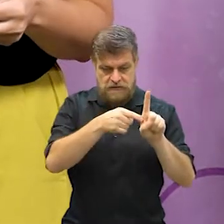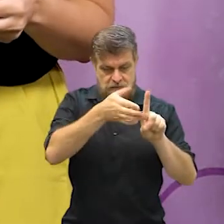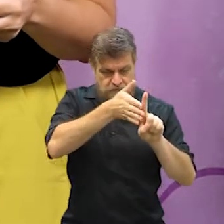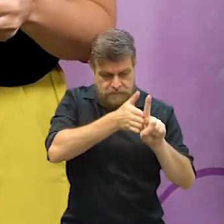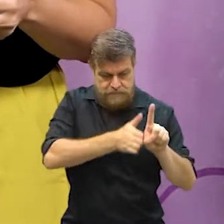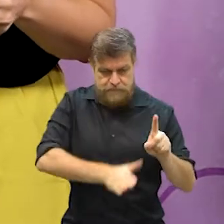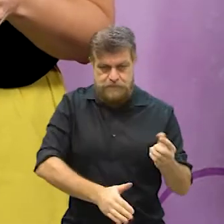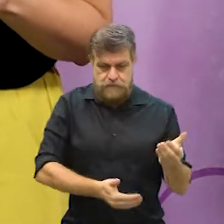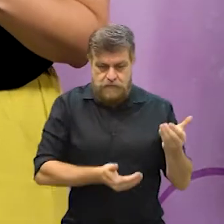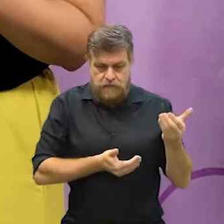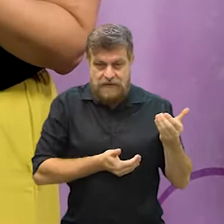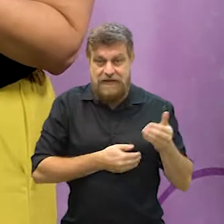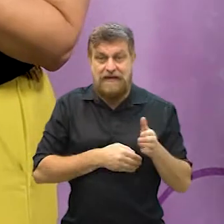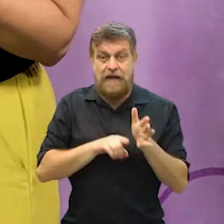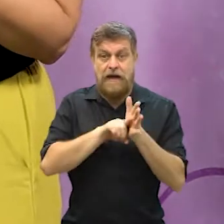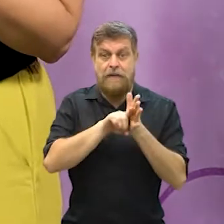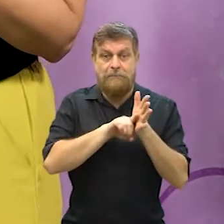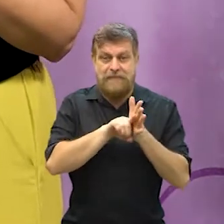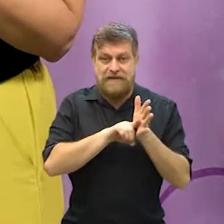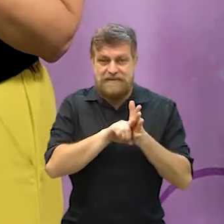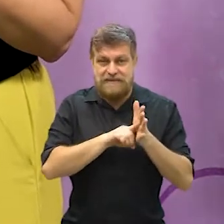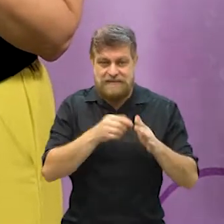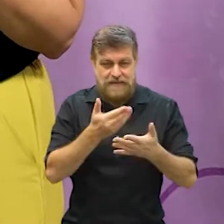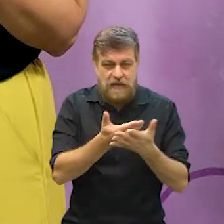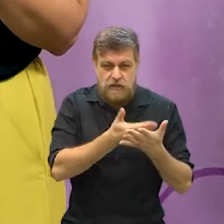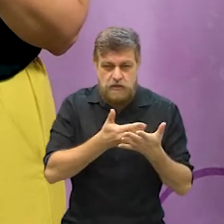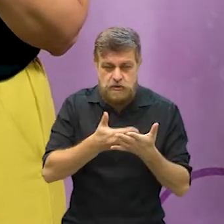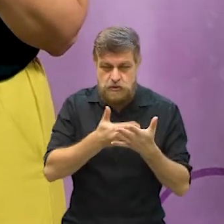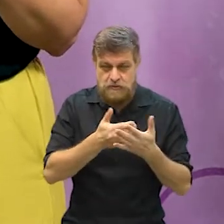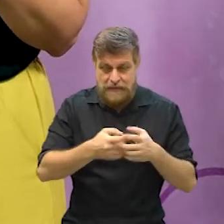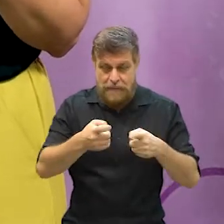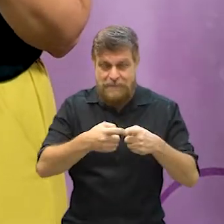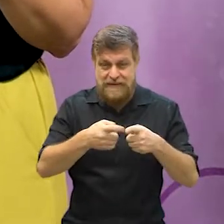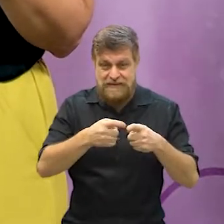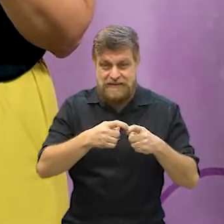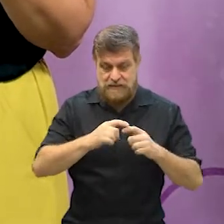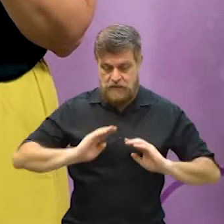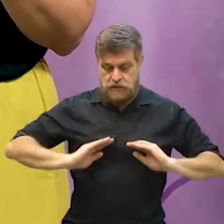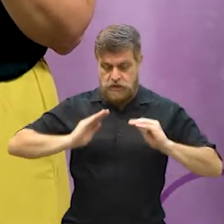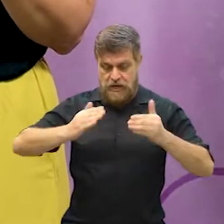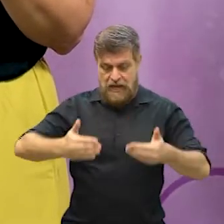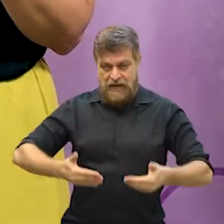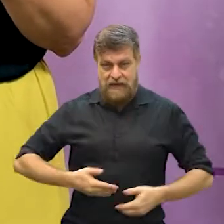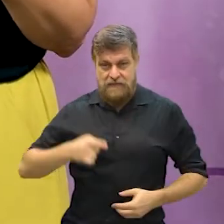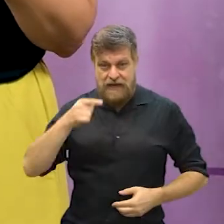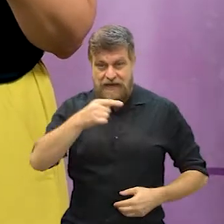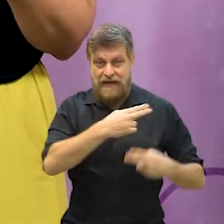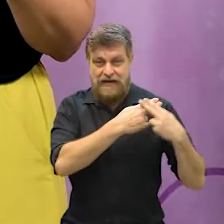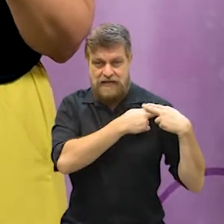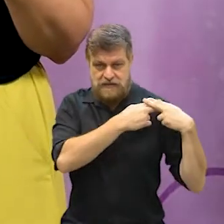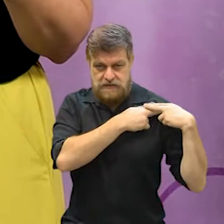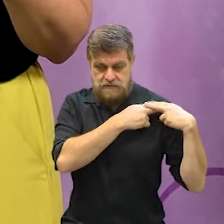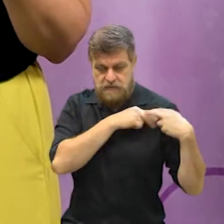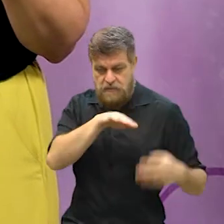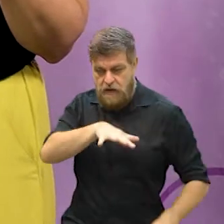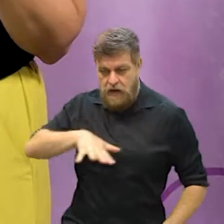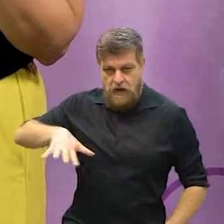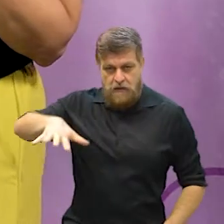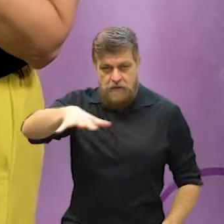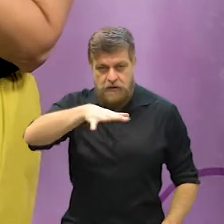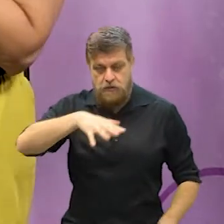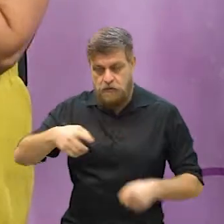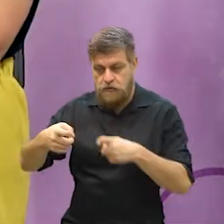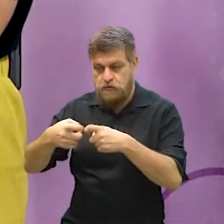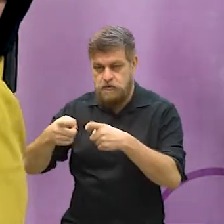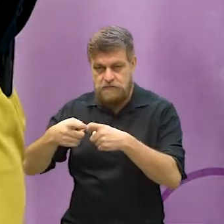especialista em medicina fetal e, além disso tudo, ele também é responsável pelos grupos de medicina fetal da Gestar, do Hospital